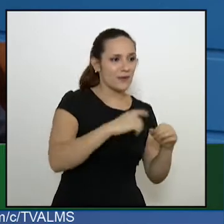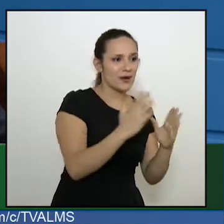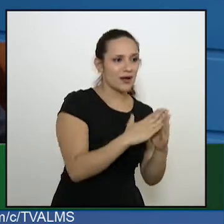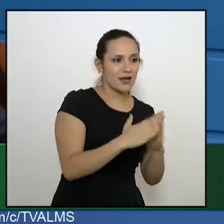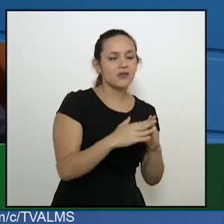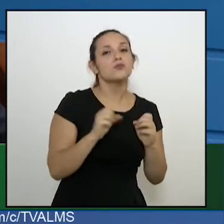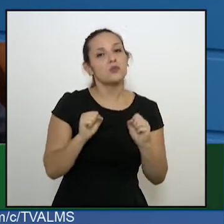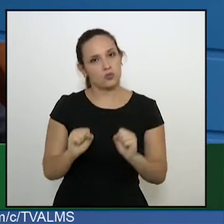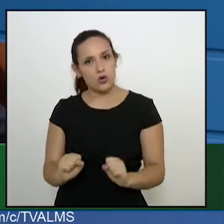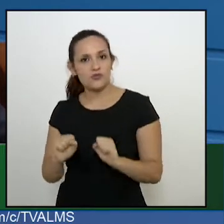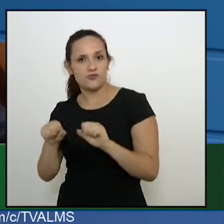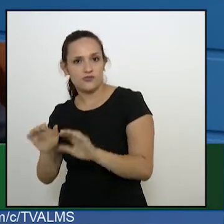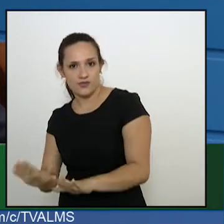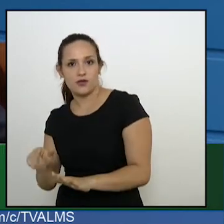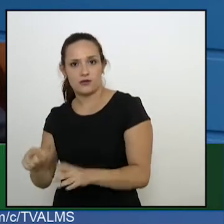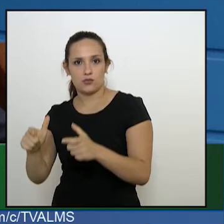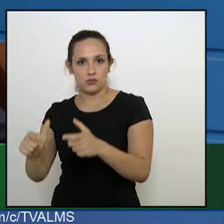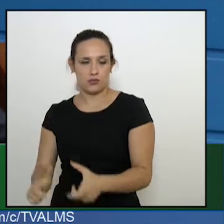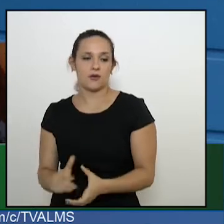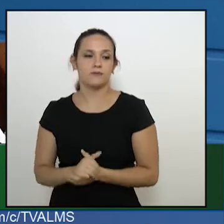sua casa.